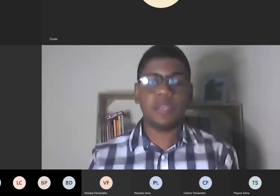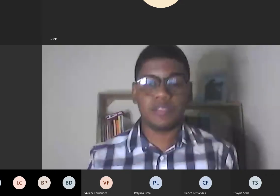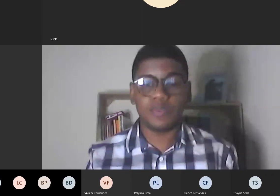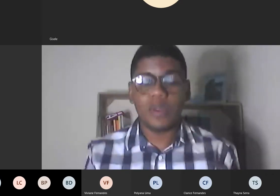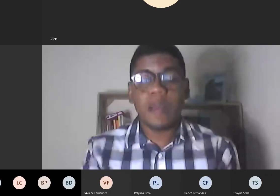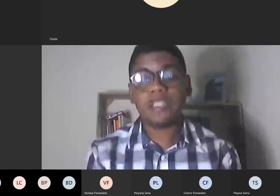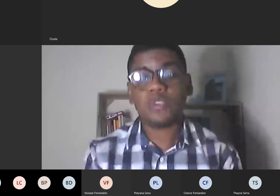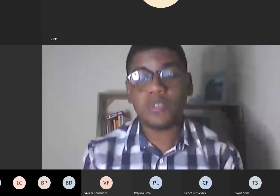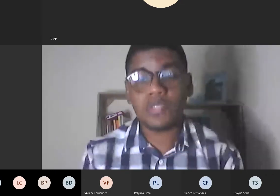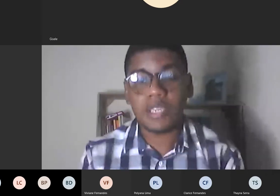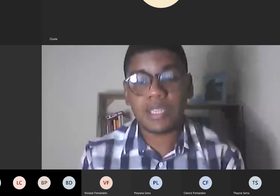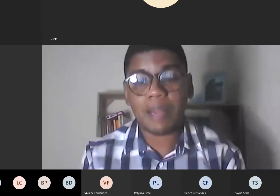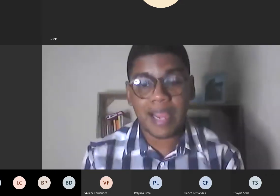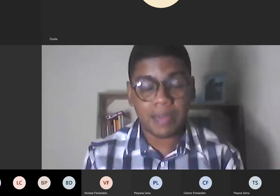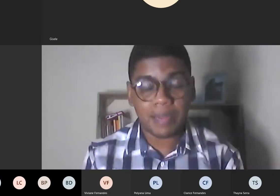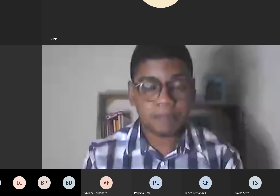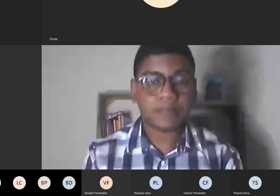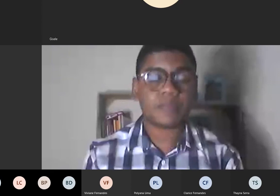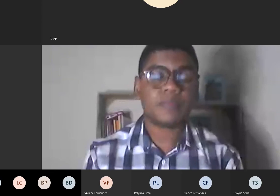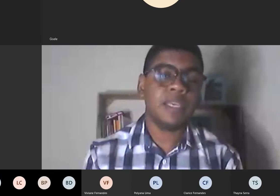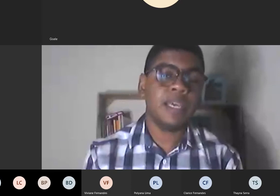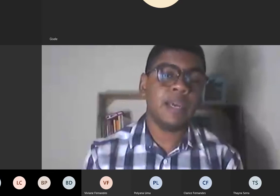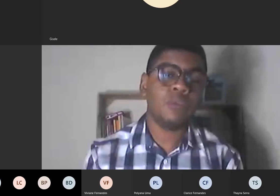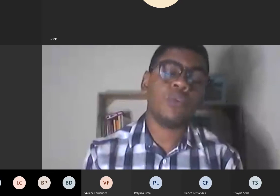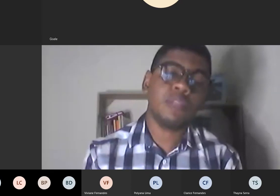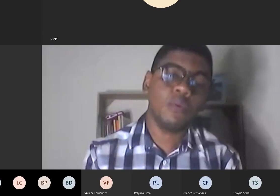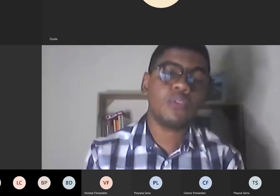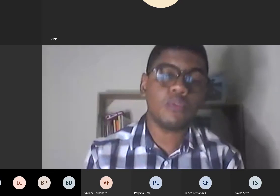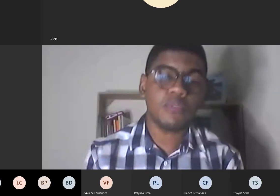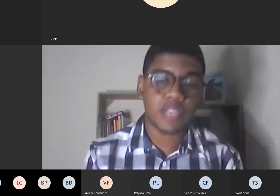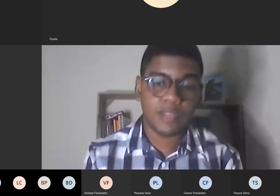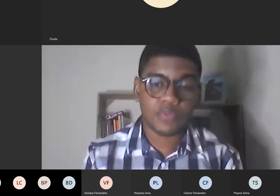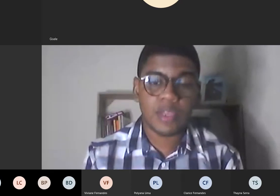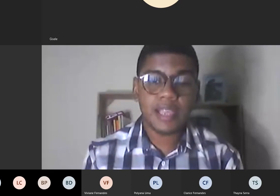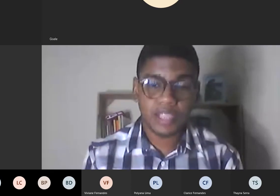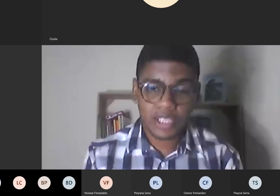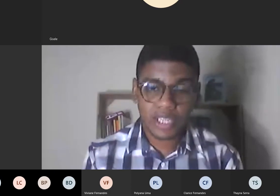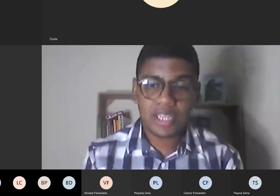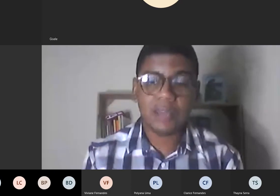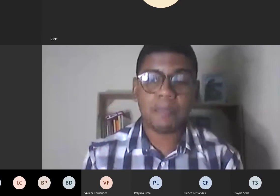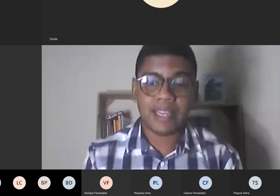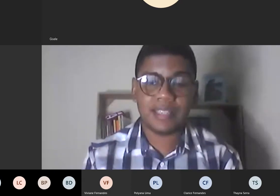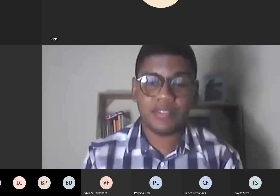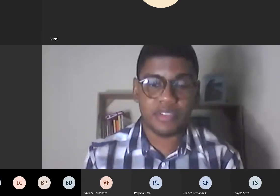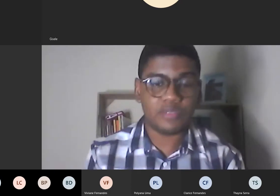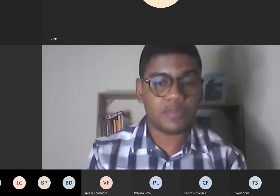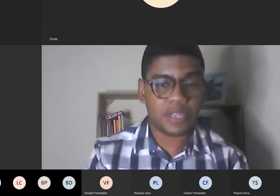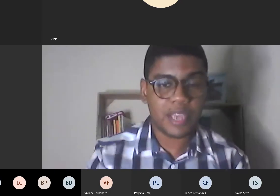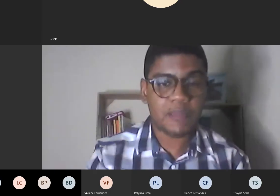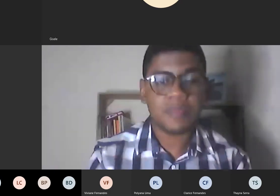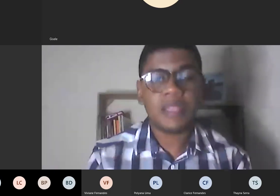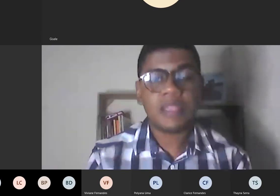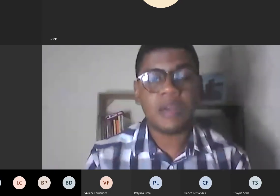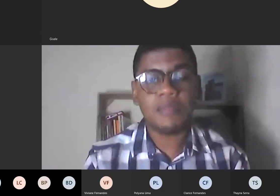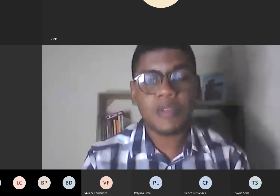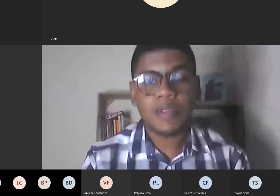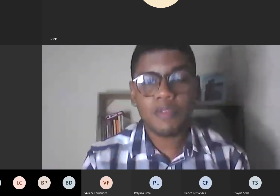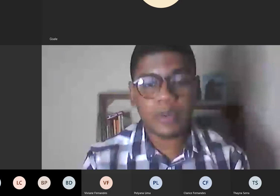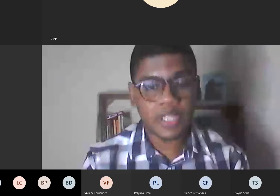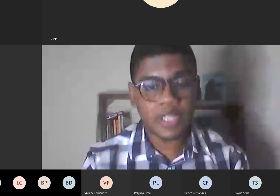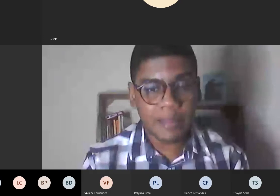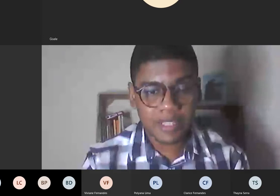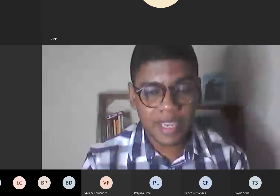de bilinguismo para a gente conseguir trabalhar os conteúdos e conceitos que a gente queria para esse vídeo, ok?